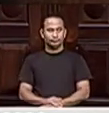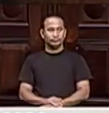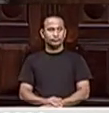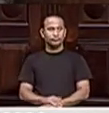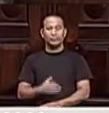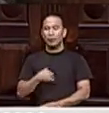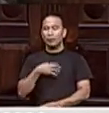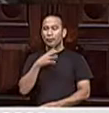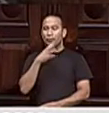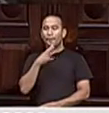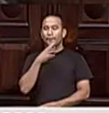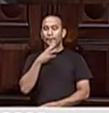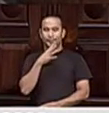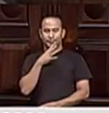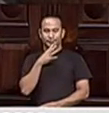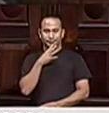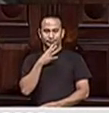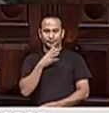Eu conheço.